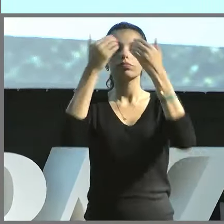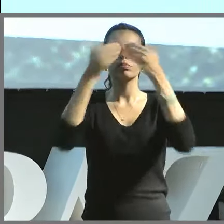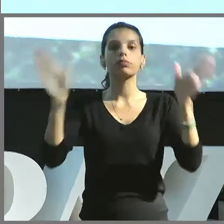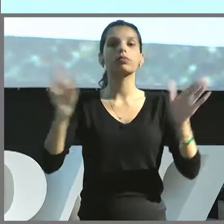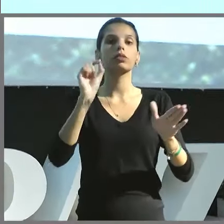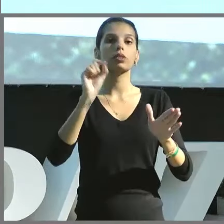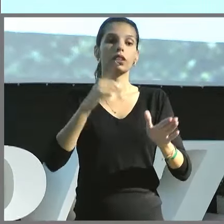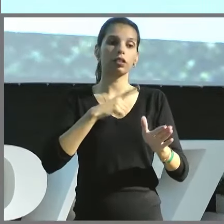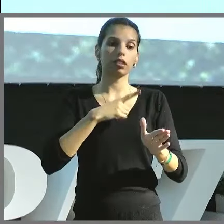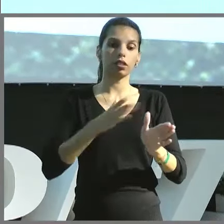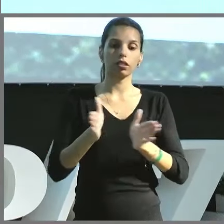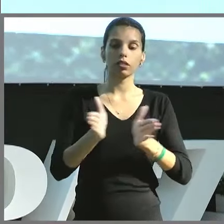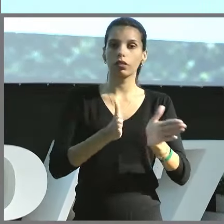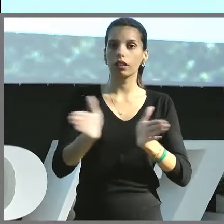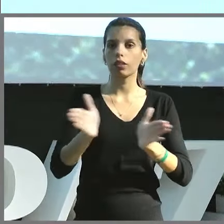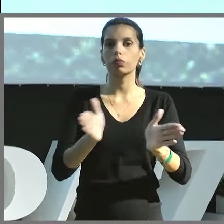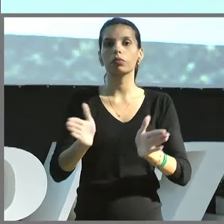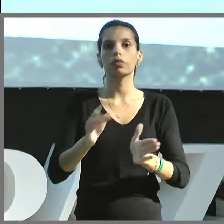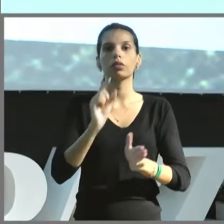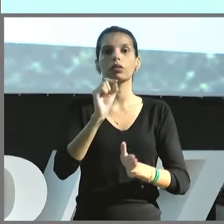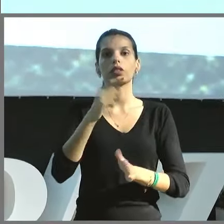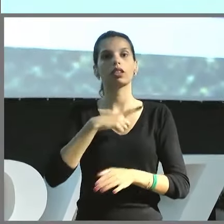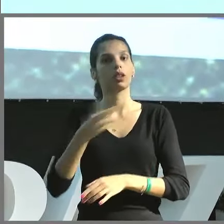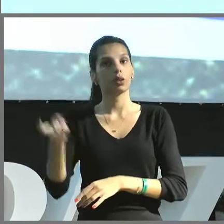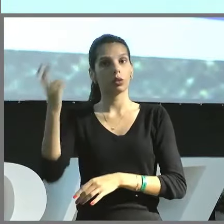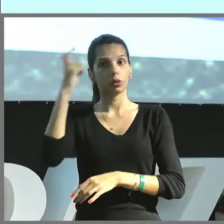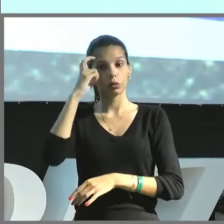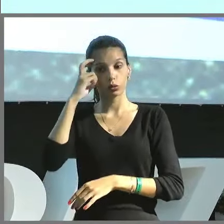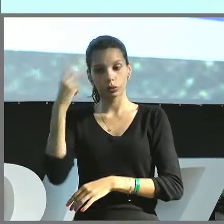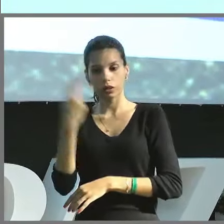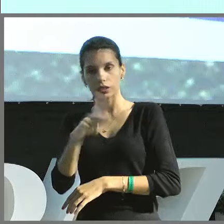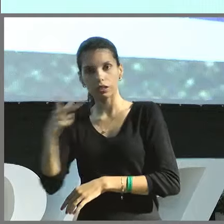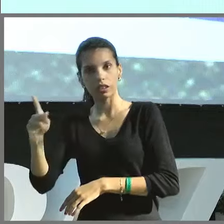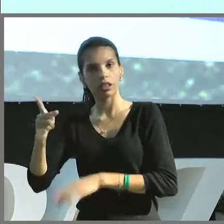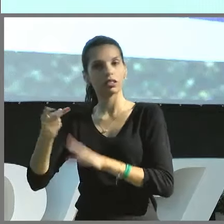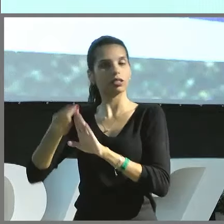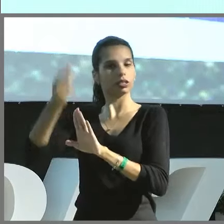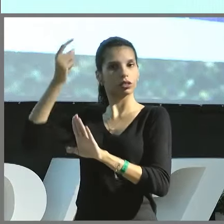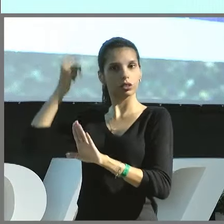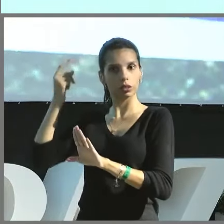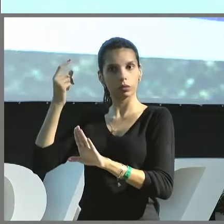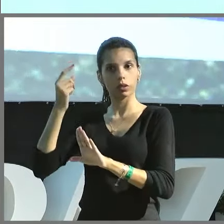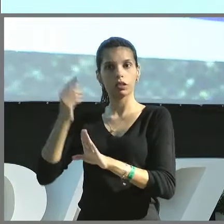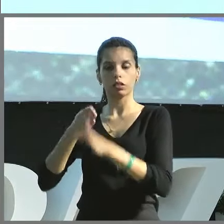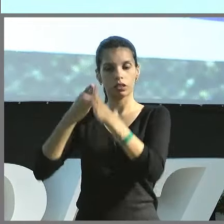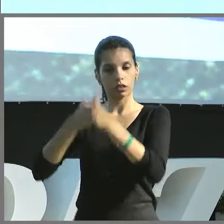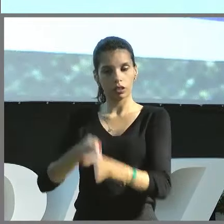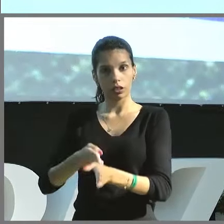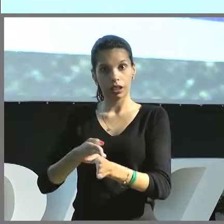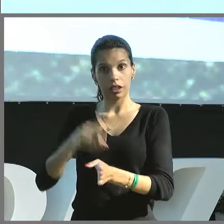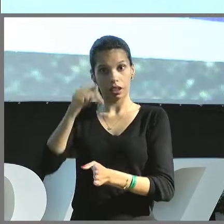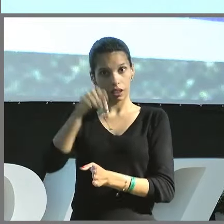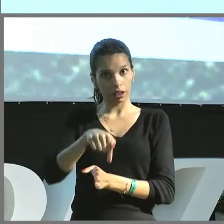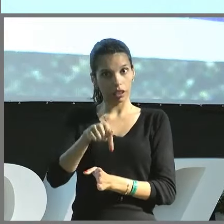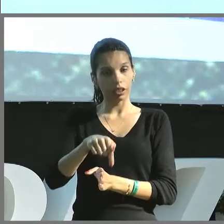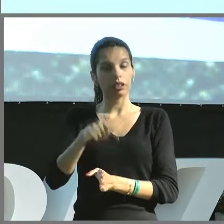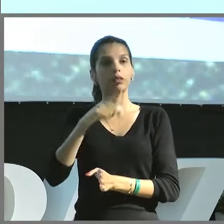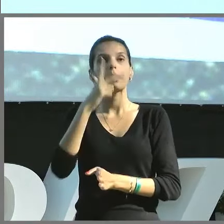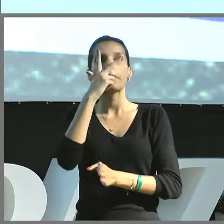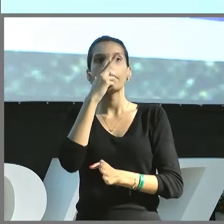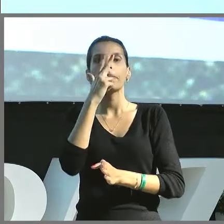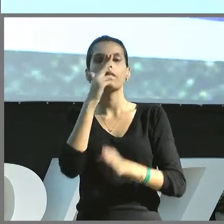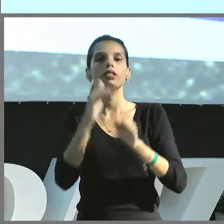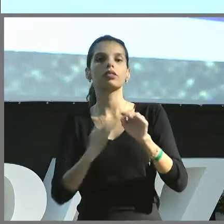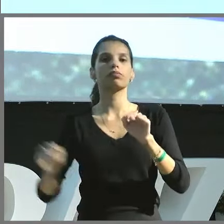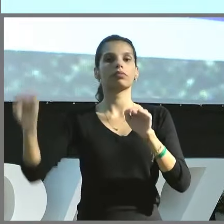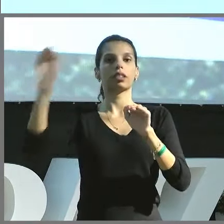sem nenhuma conivência, com a cultura cerceante do seu tempo, patriarcal. Ele se coloca acima, mas